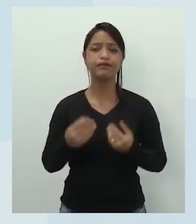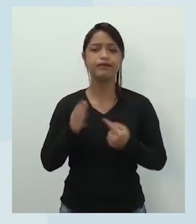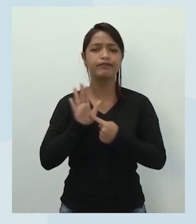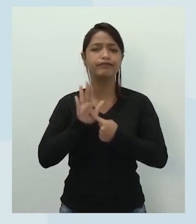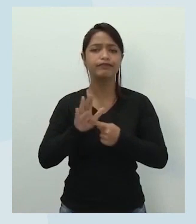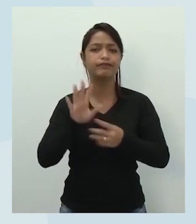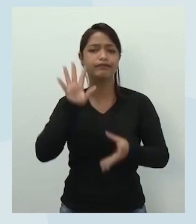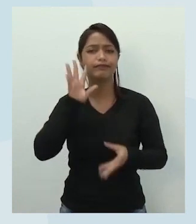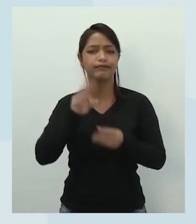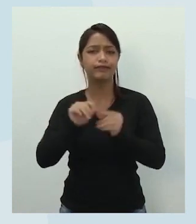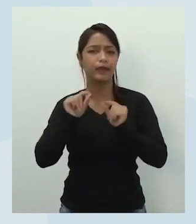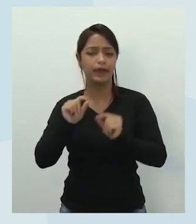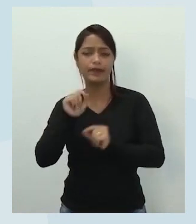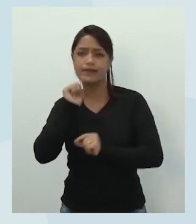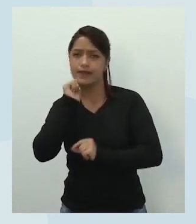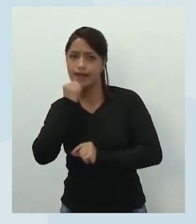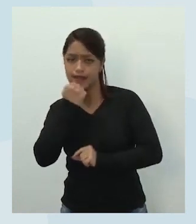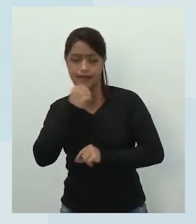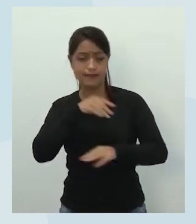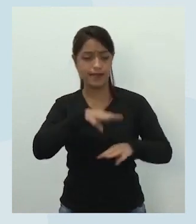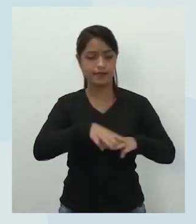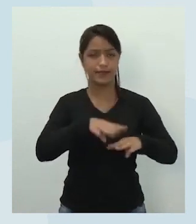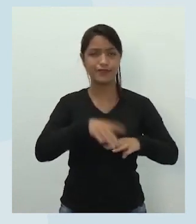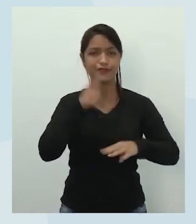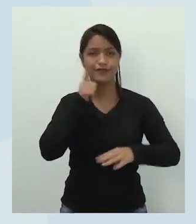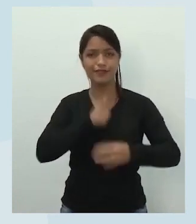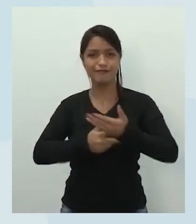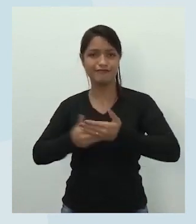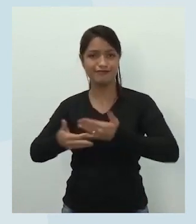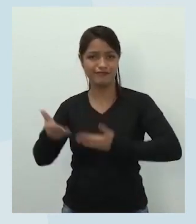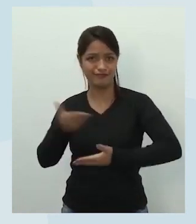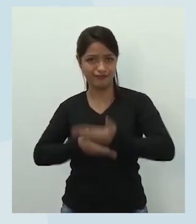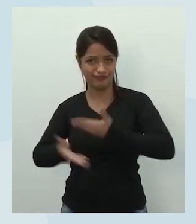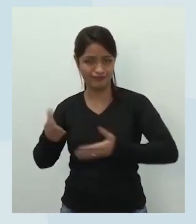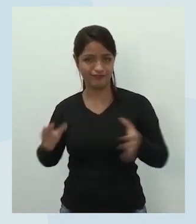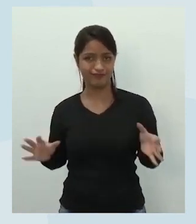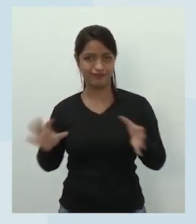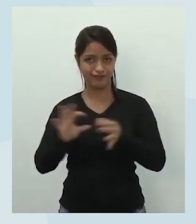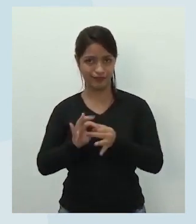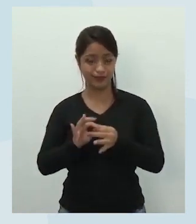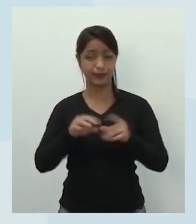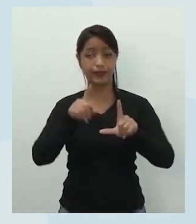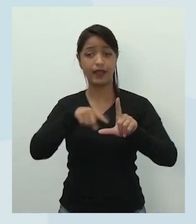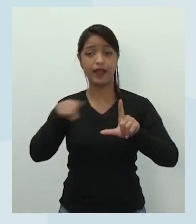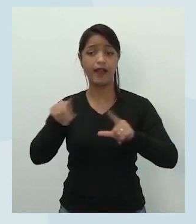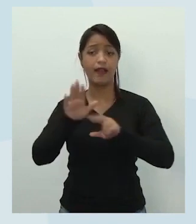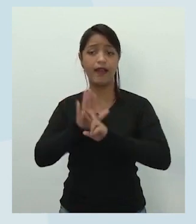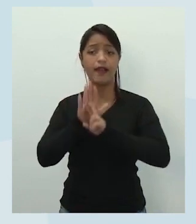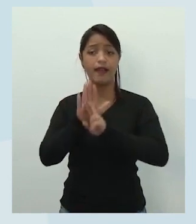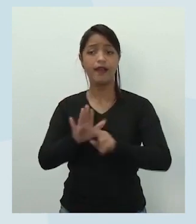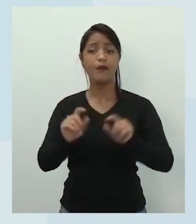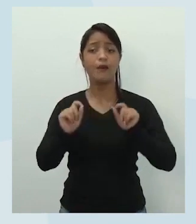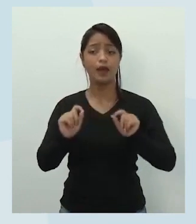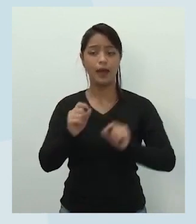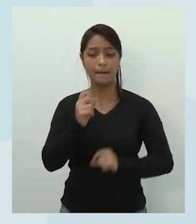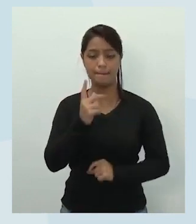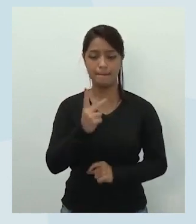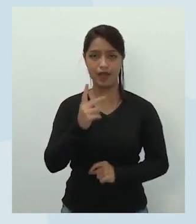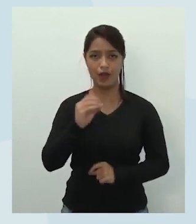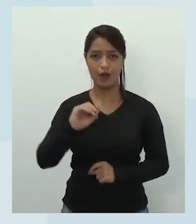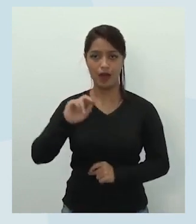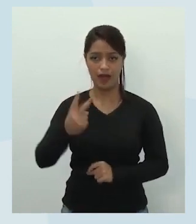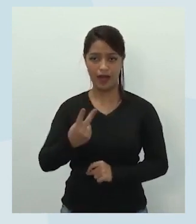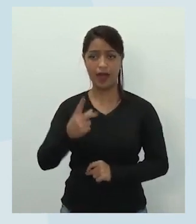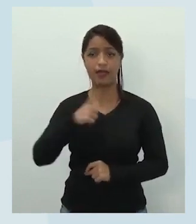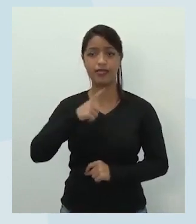com a matemática. Então, essa função gráfica representa o POH, ela se encontra no eixo